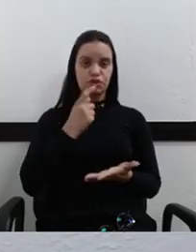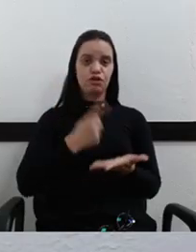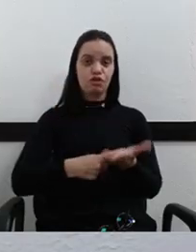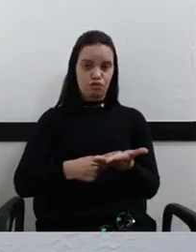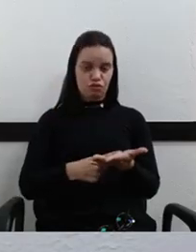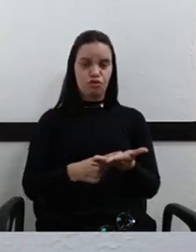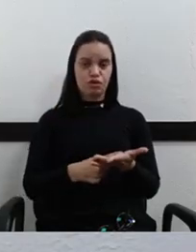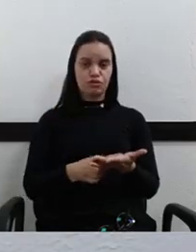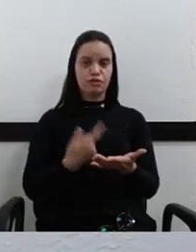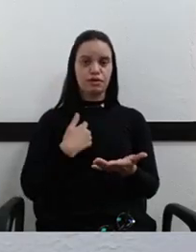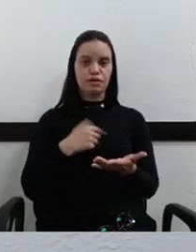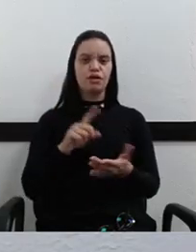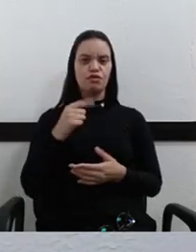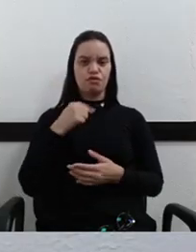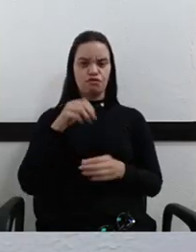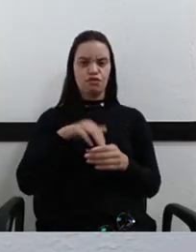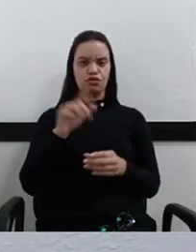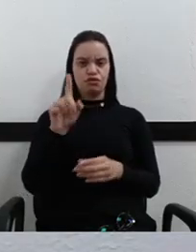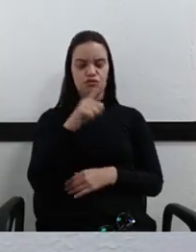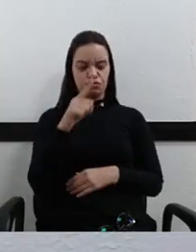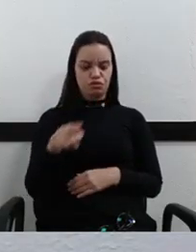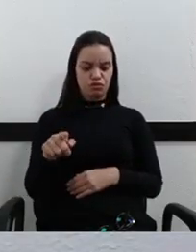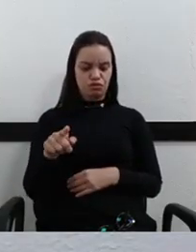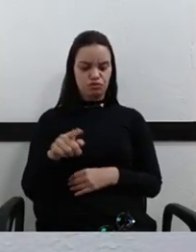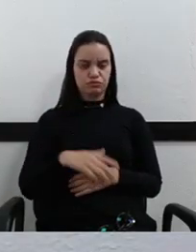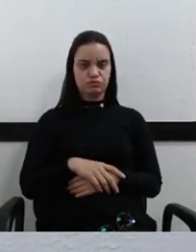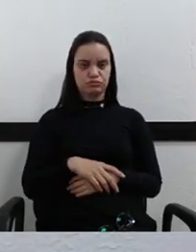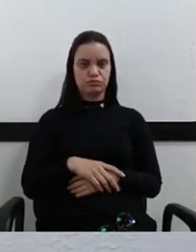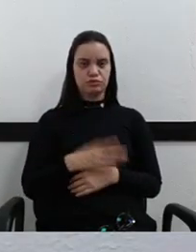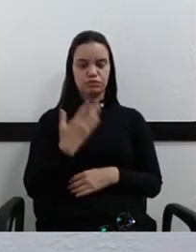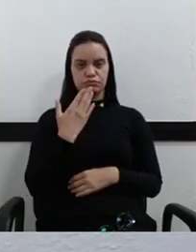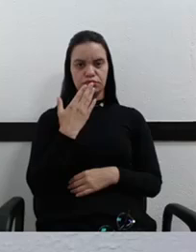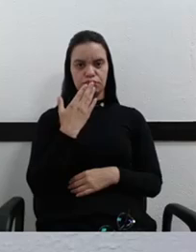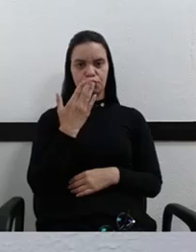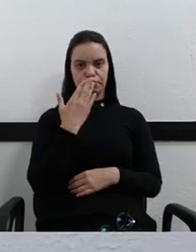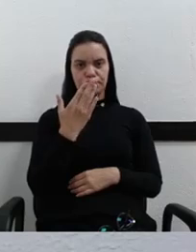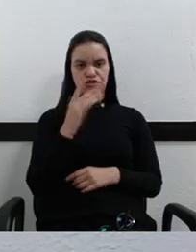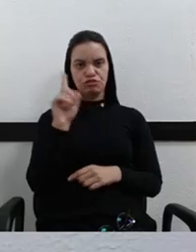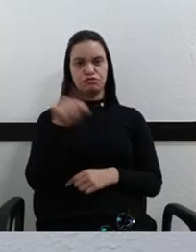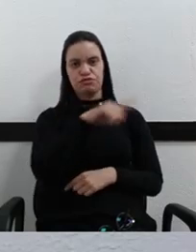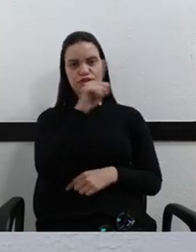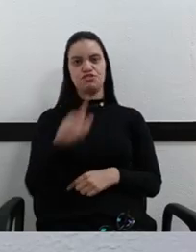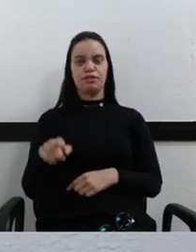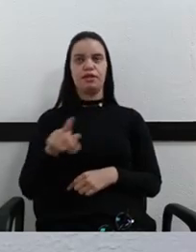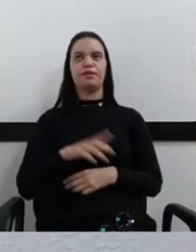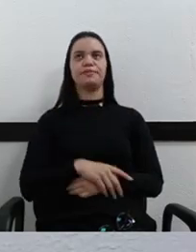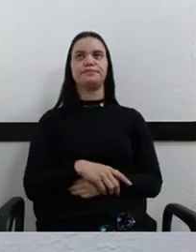Camarão, presidente. Eu também voto contra, então, com relação às compensações, fica o pedido rejeitado.